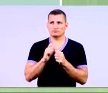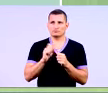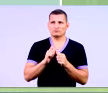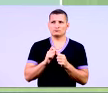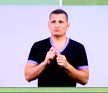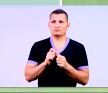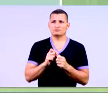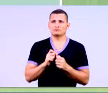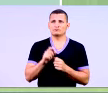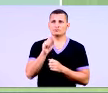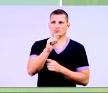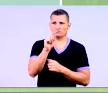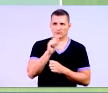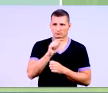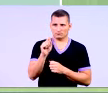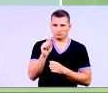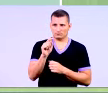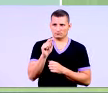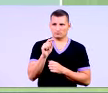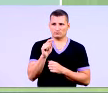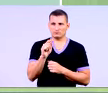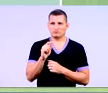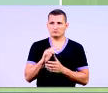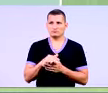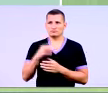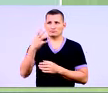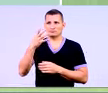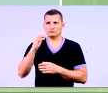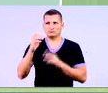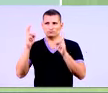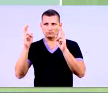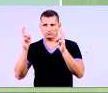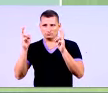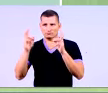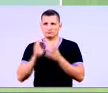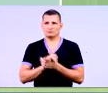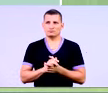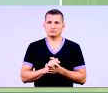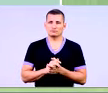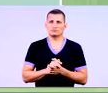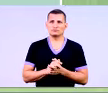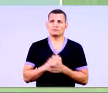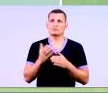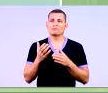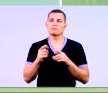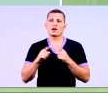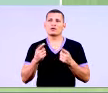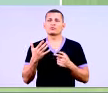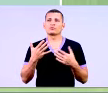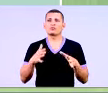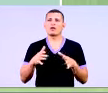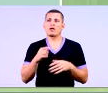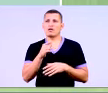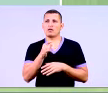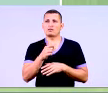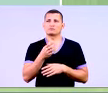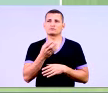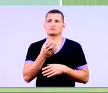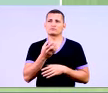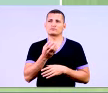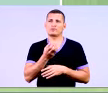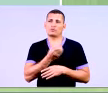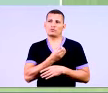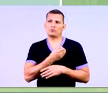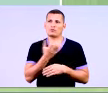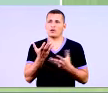igual a 40 sendo que eu não quero tratar ele como número daí o cara tá